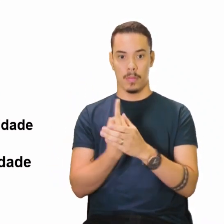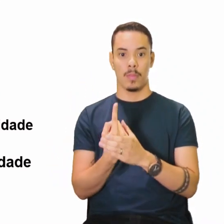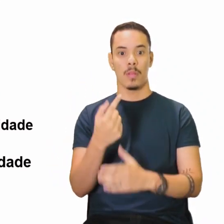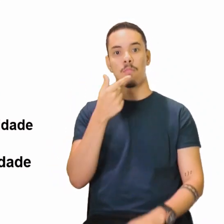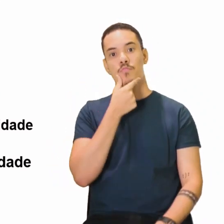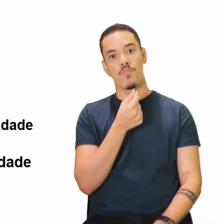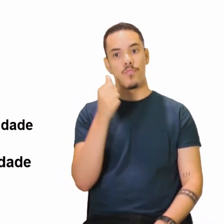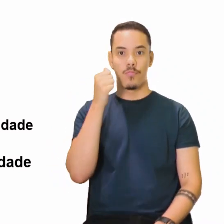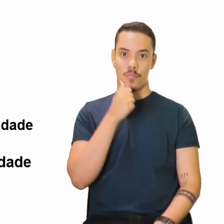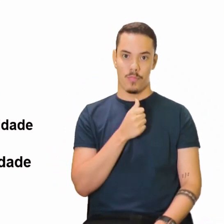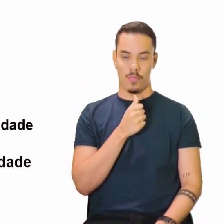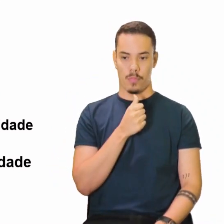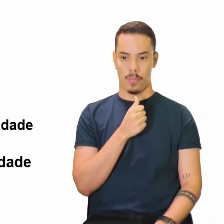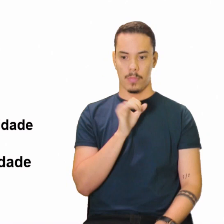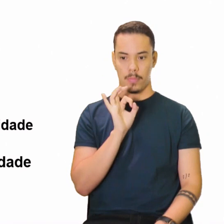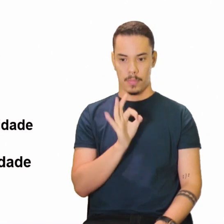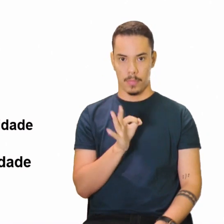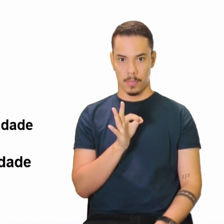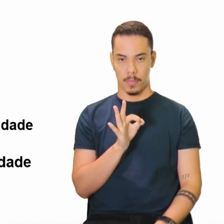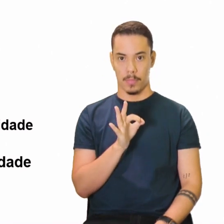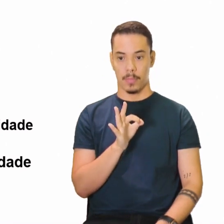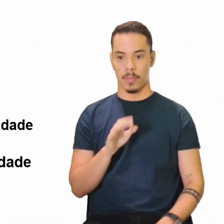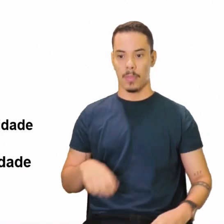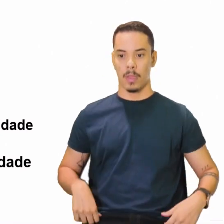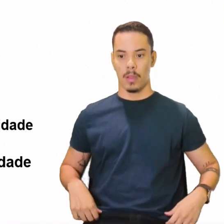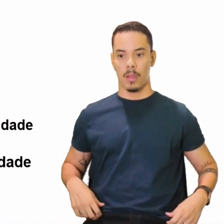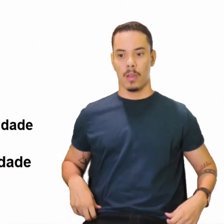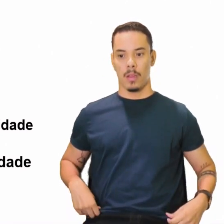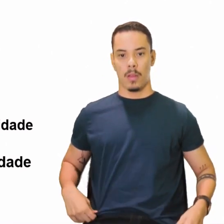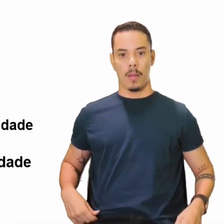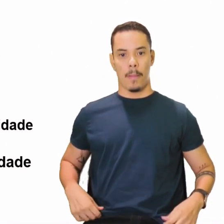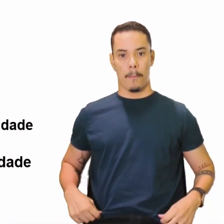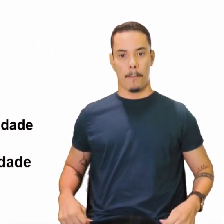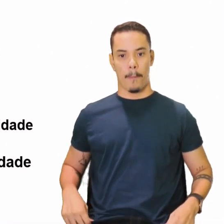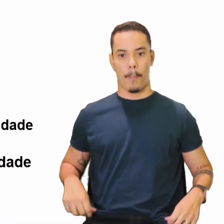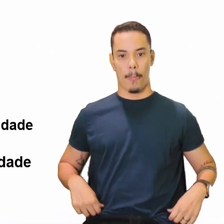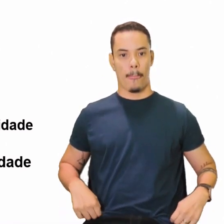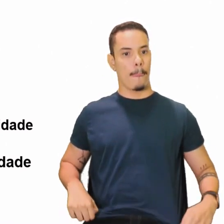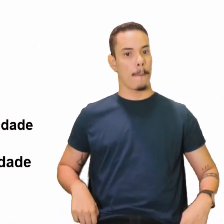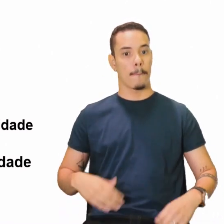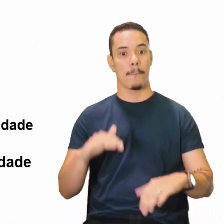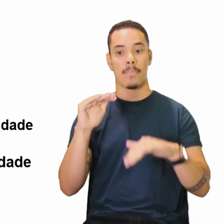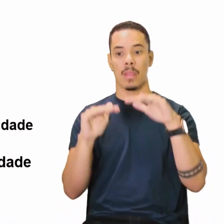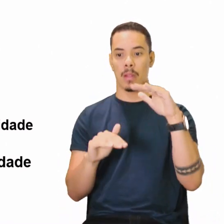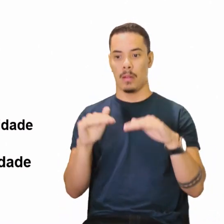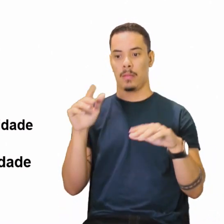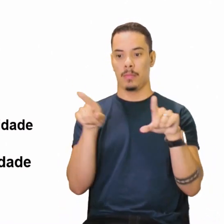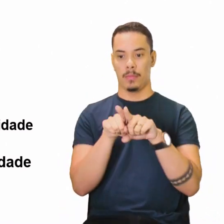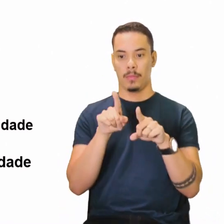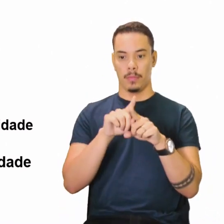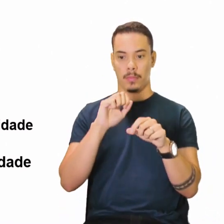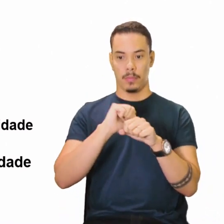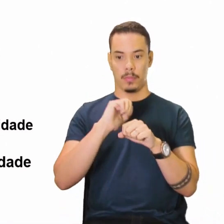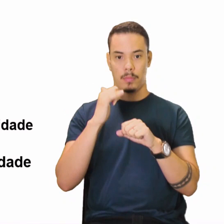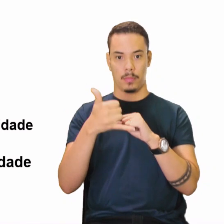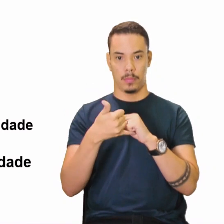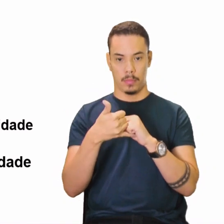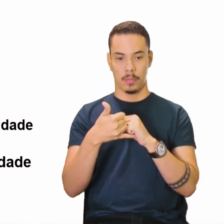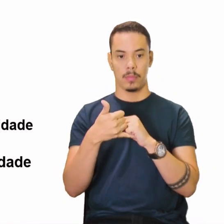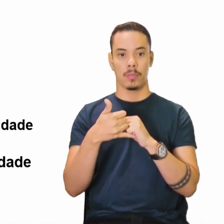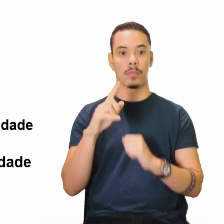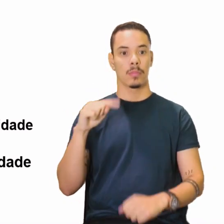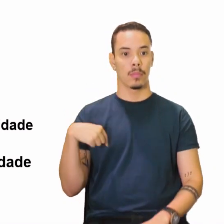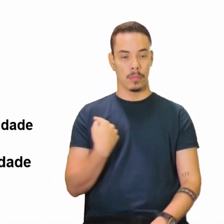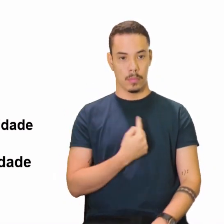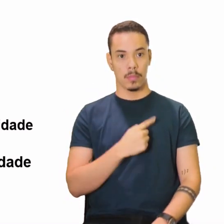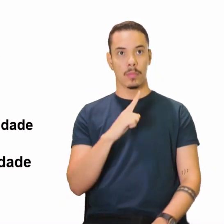e feminino. Agora na flexão de grau, grau do adjetivo. Nós vamos